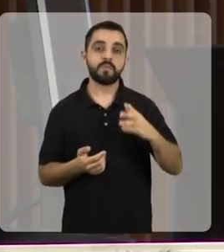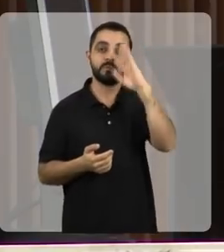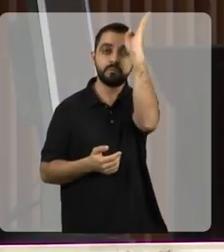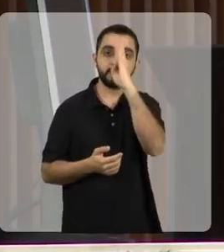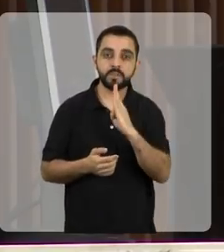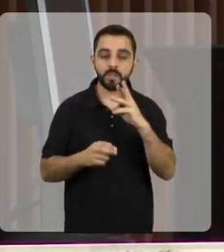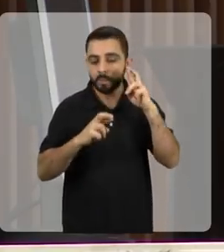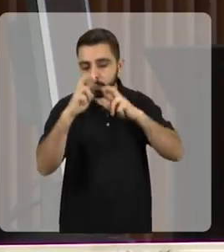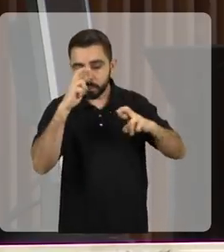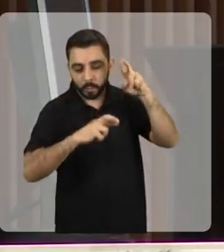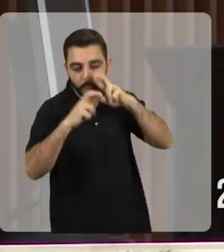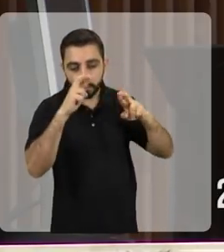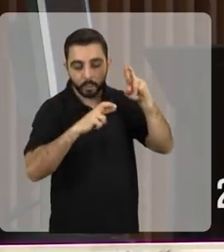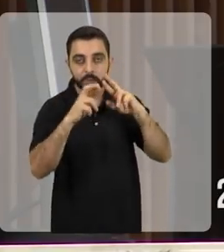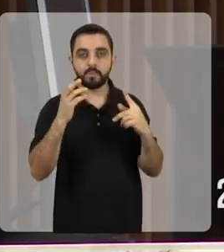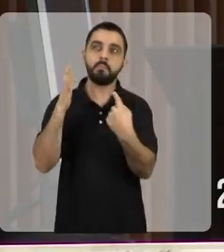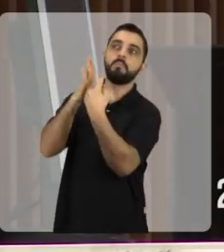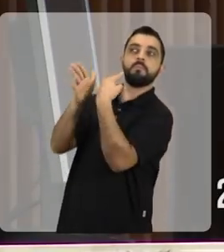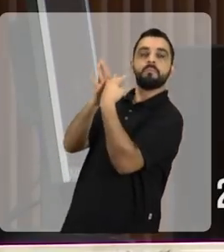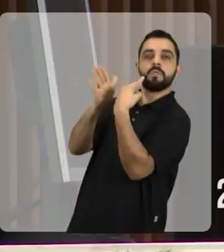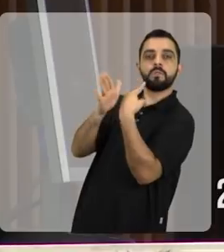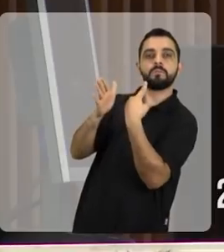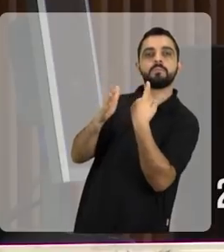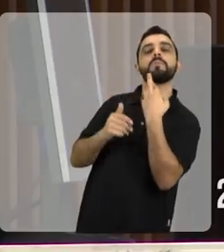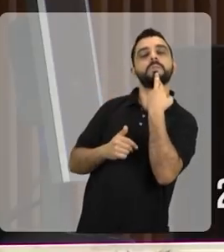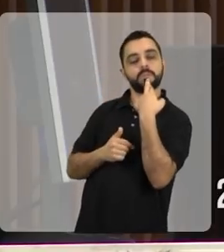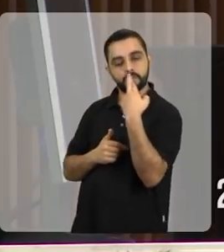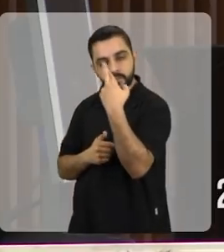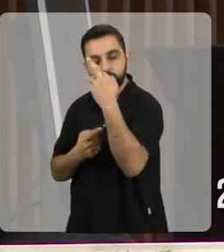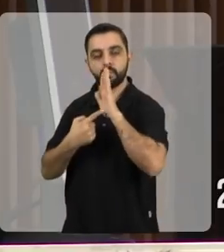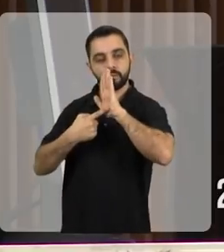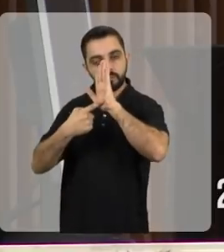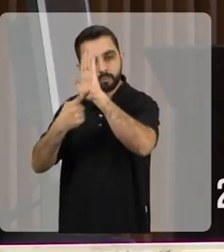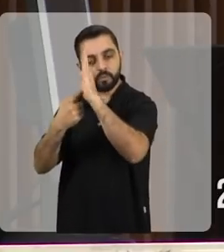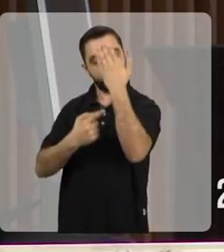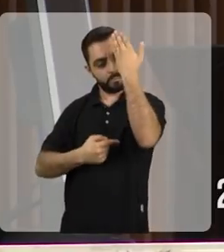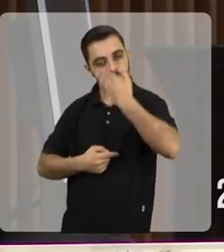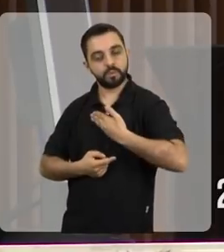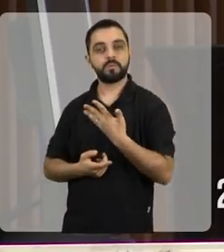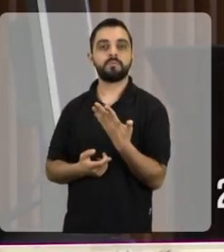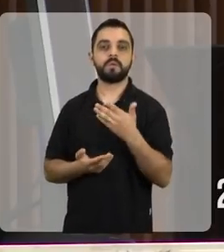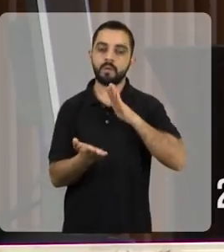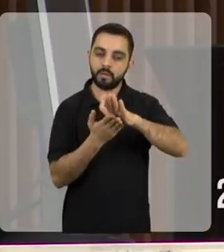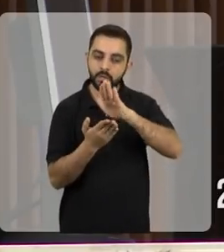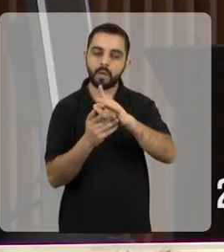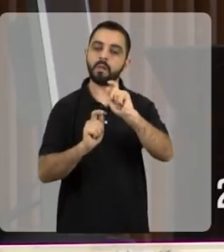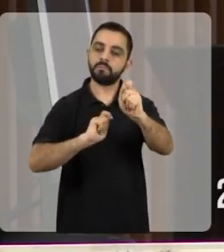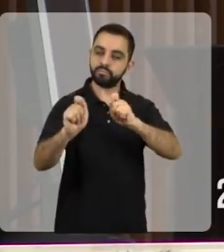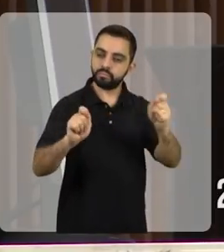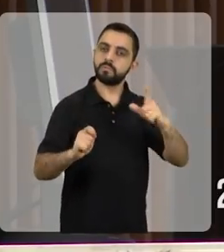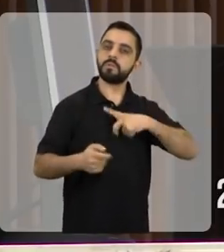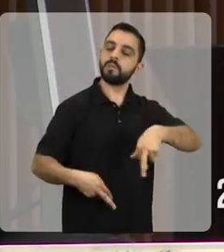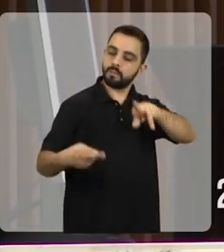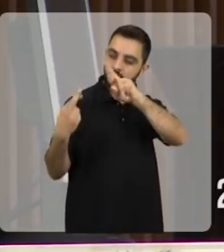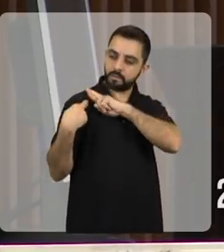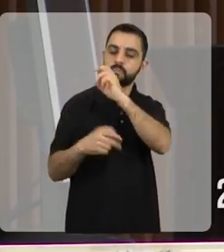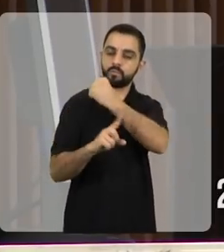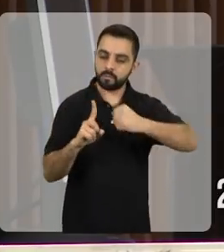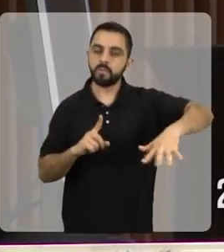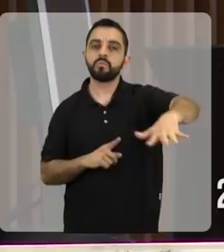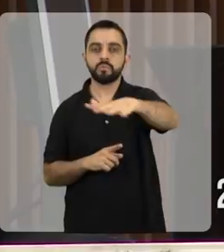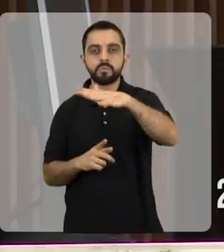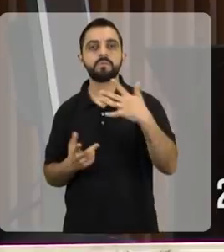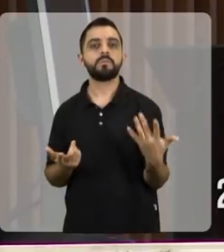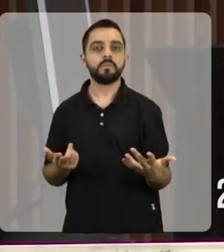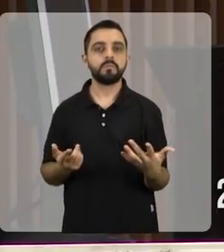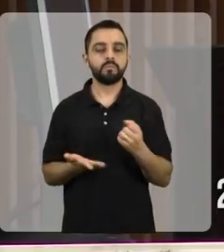todo momento fazendo diligências e nós respondemos porque estamos cientes da responsabilidade que temos com a sociedade e do controle social